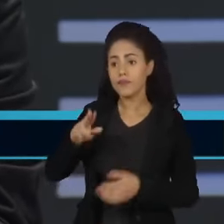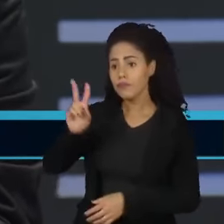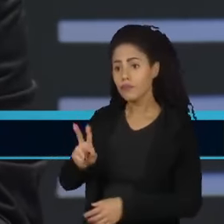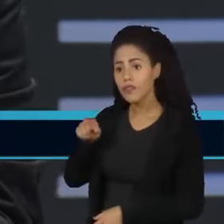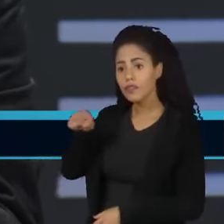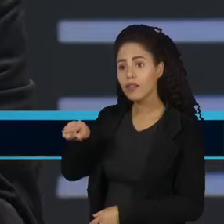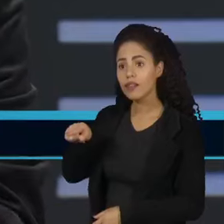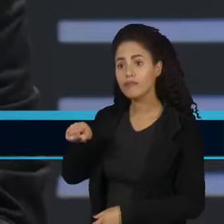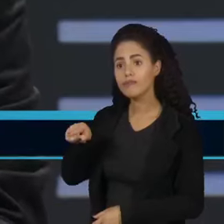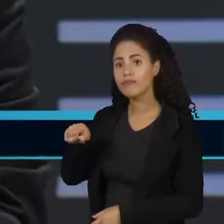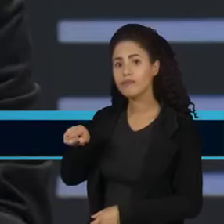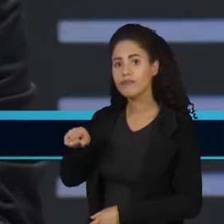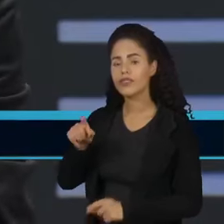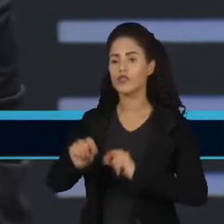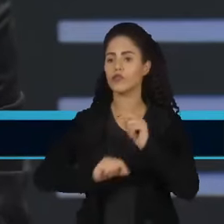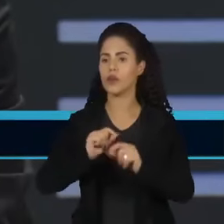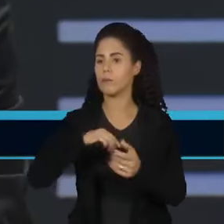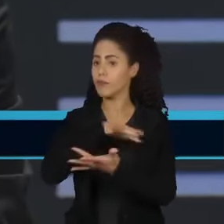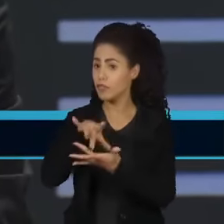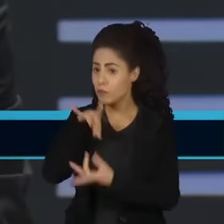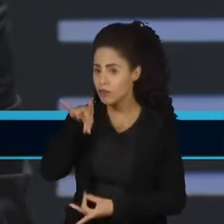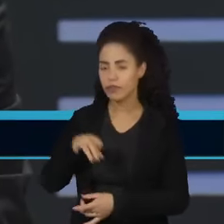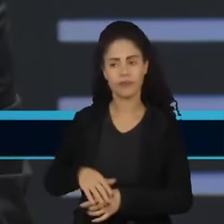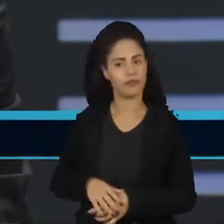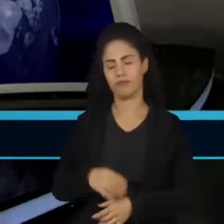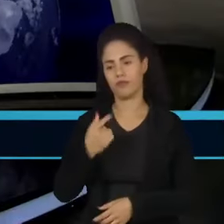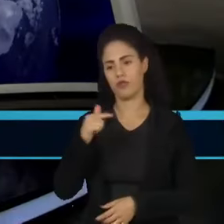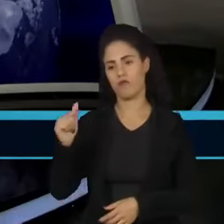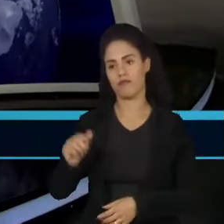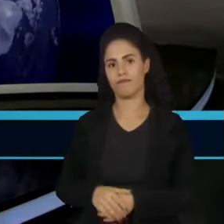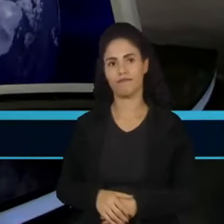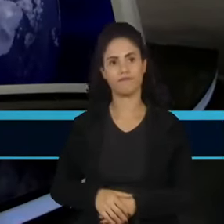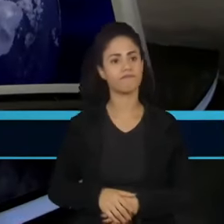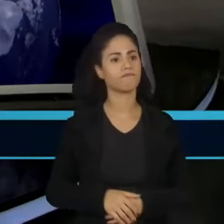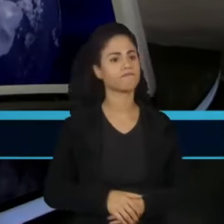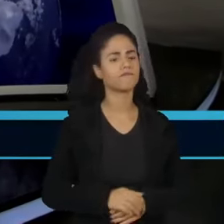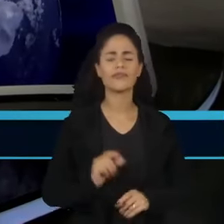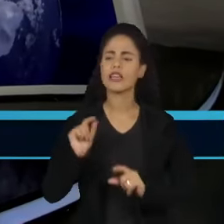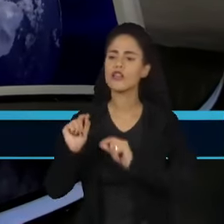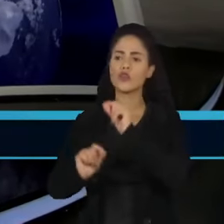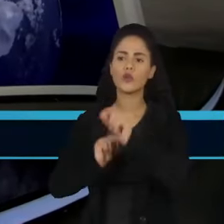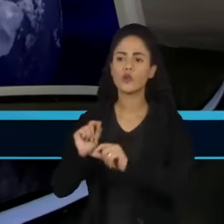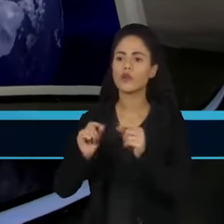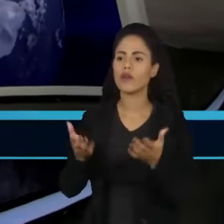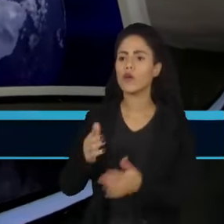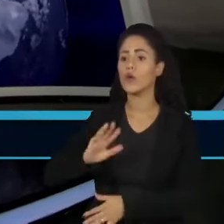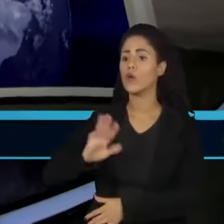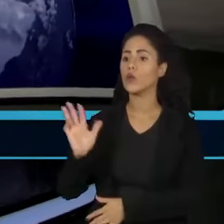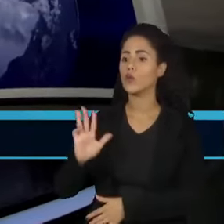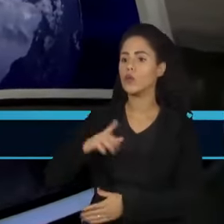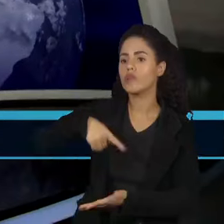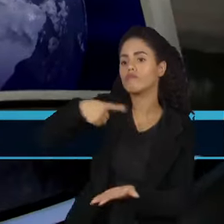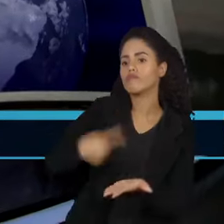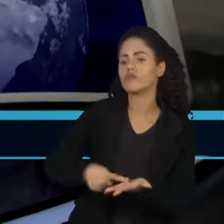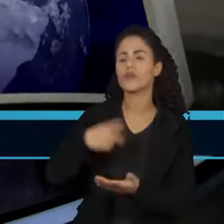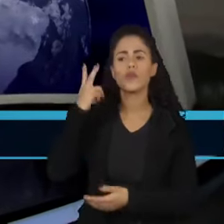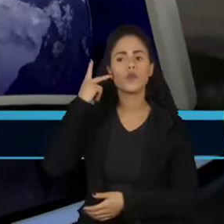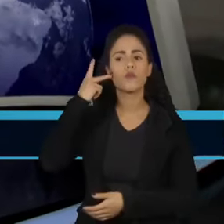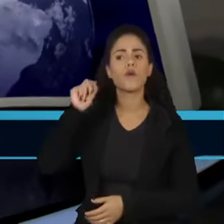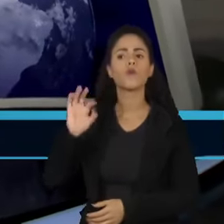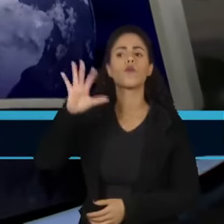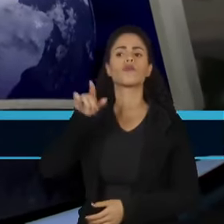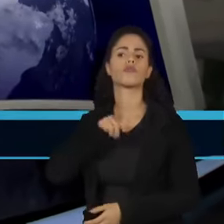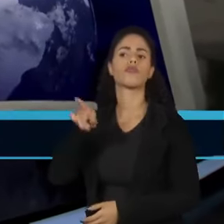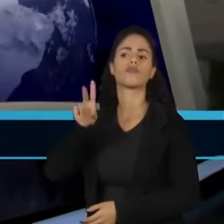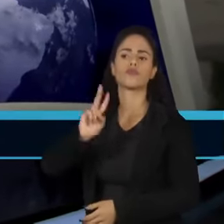Venezuela, só não temos uma democracia. Mariana, que recado Lula evidencia ao tratar como normal o que está acontecendo